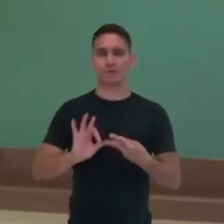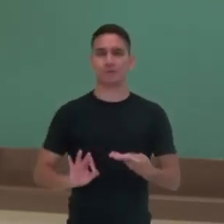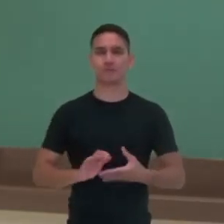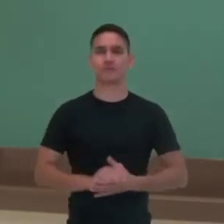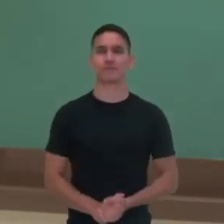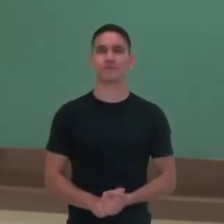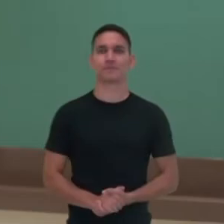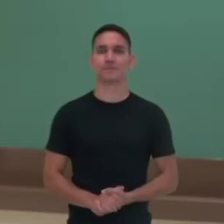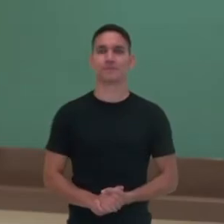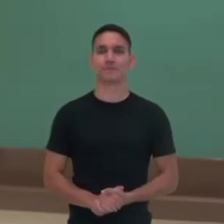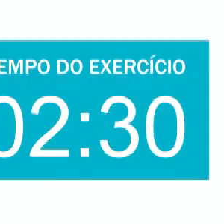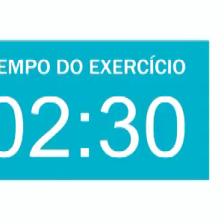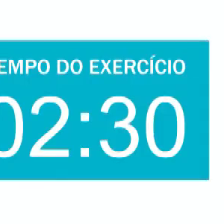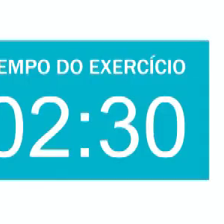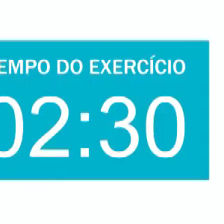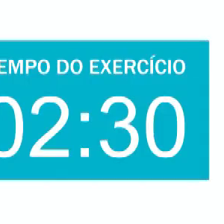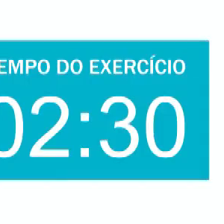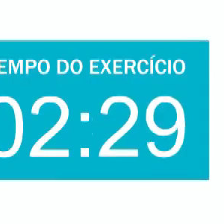com vocês.